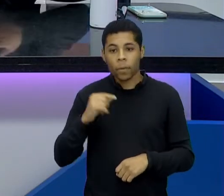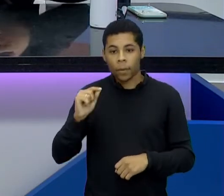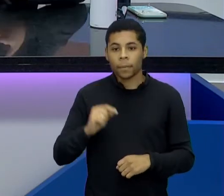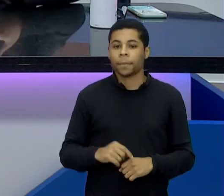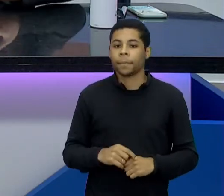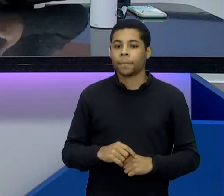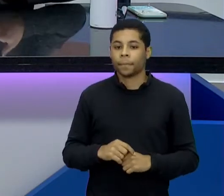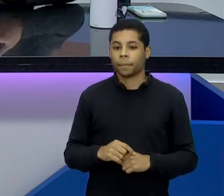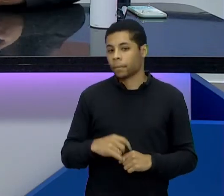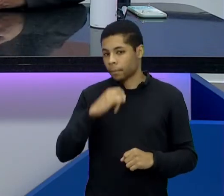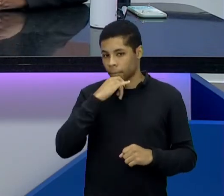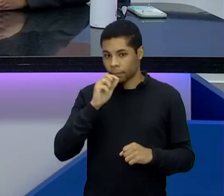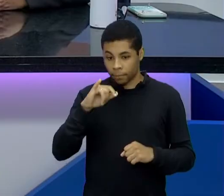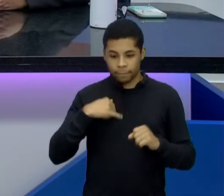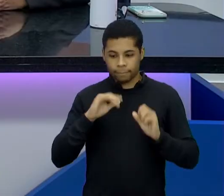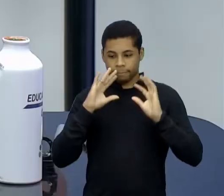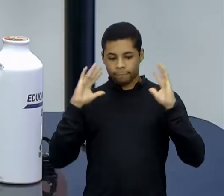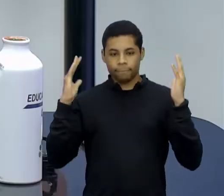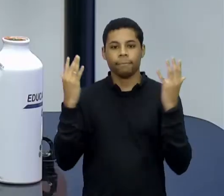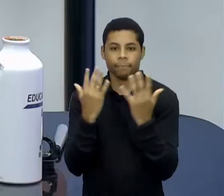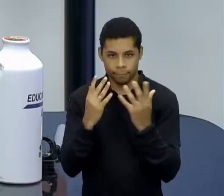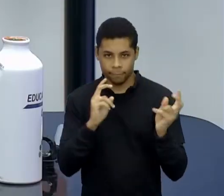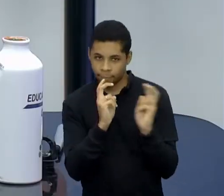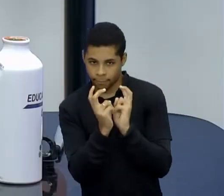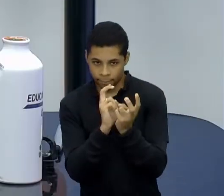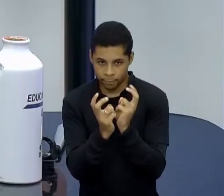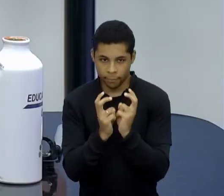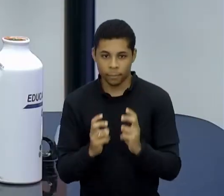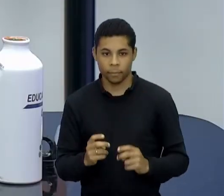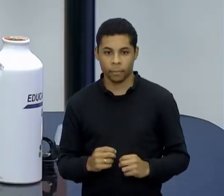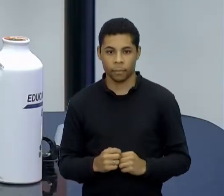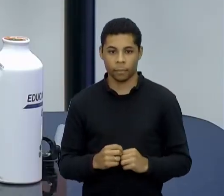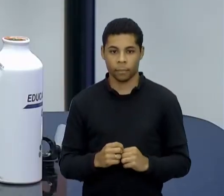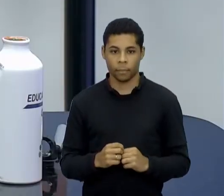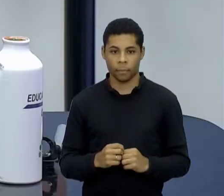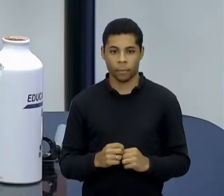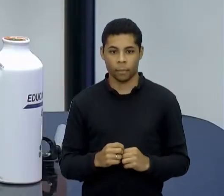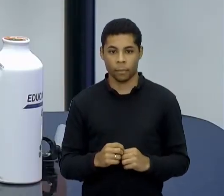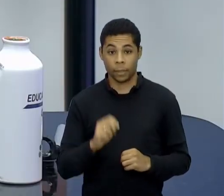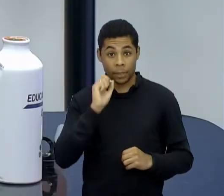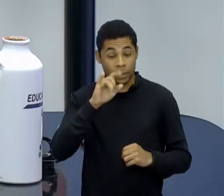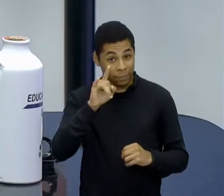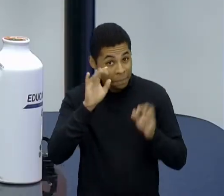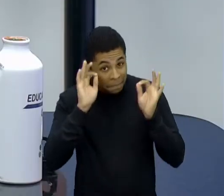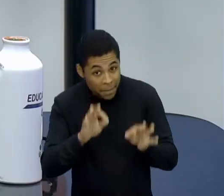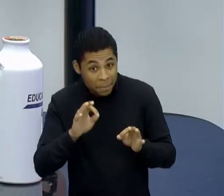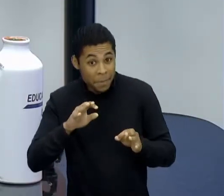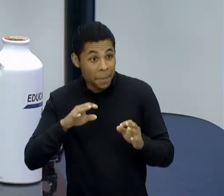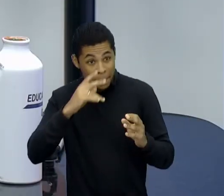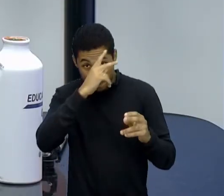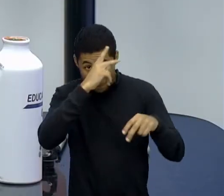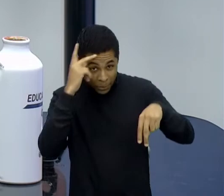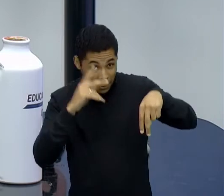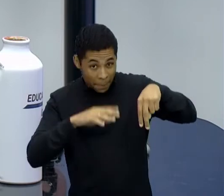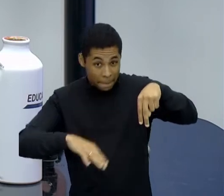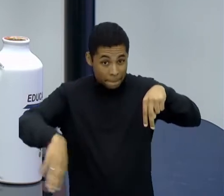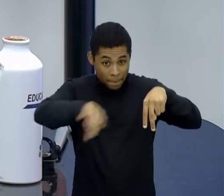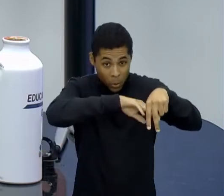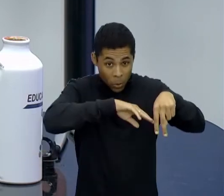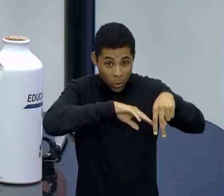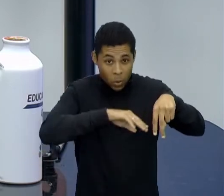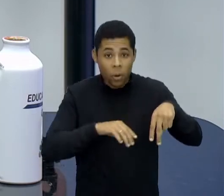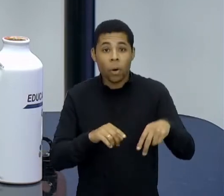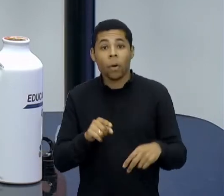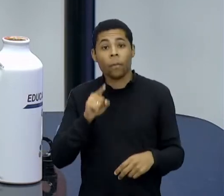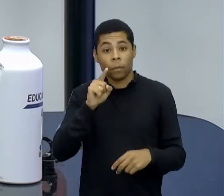se você está em uma roda de capoeira e você de fato defere um golpe e acerta, você pode perder